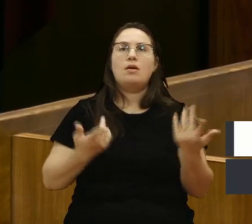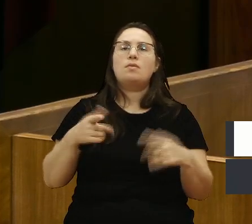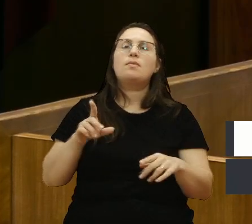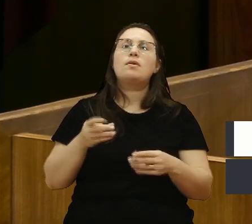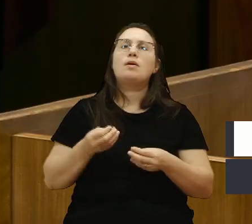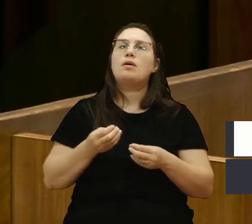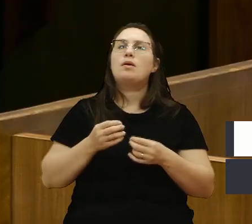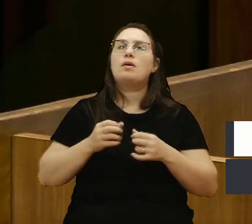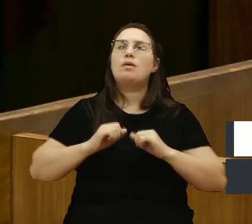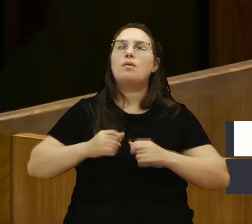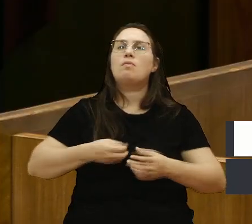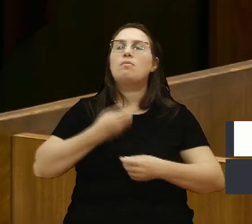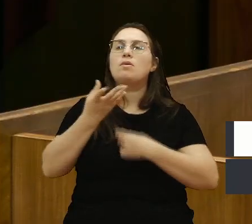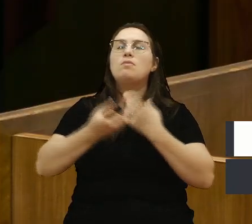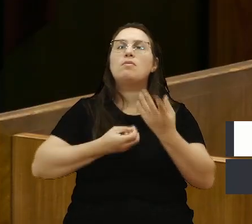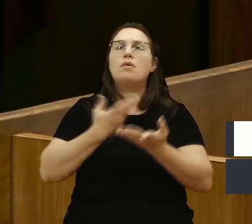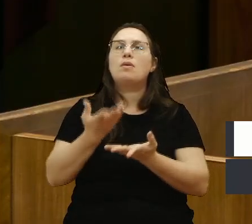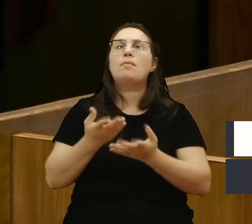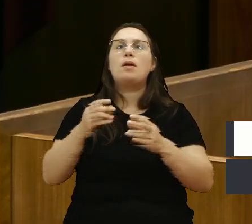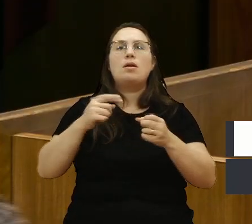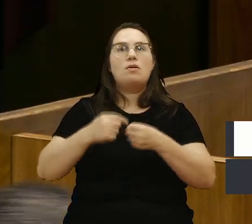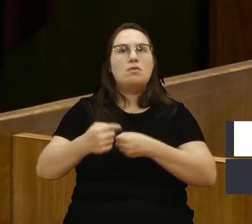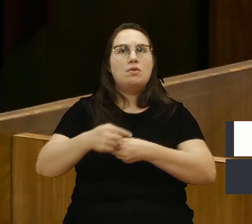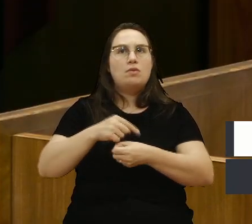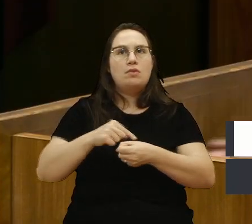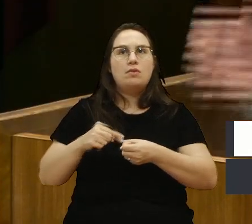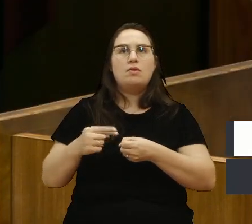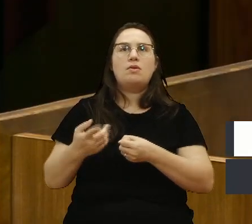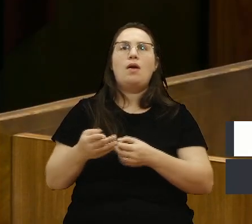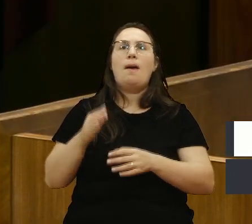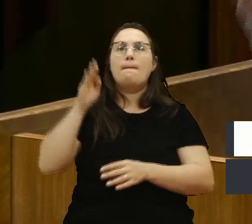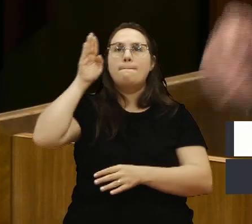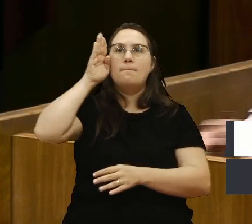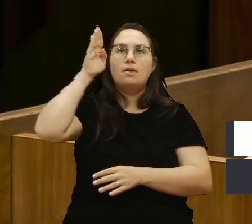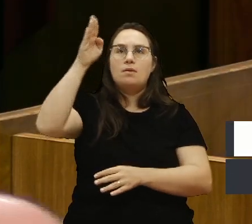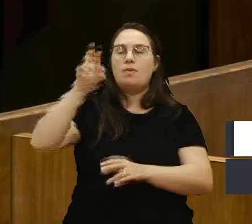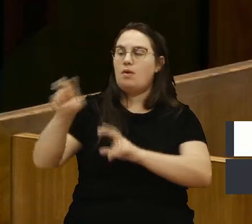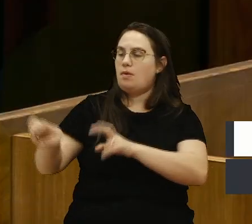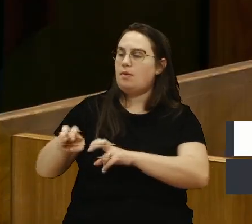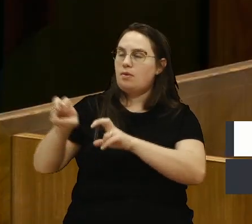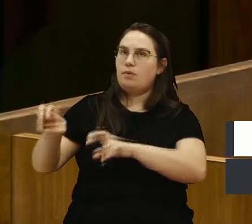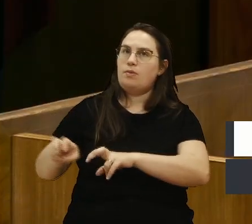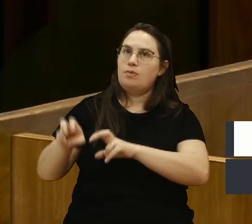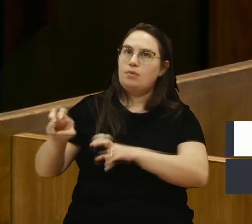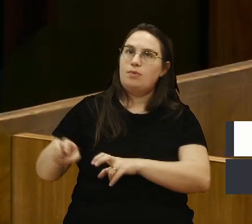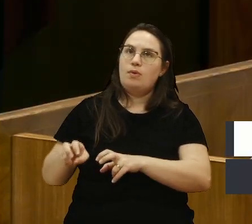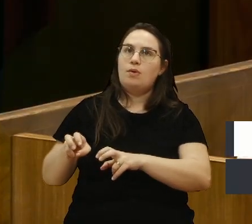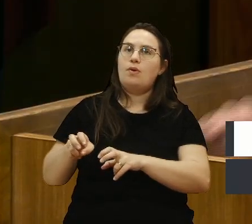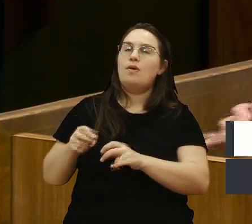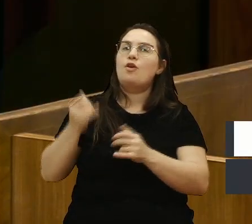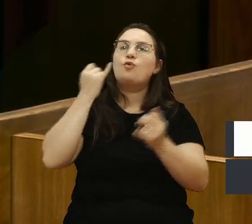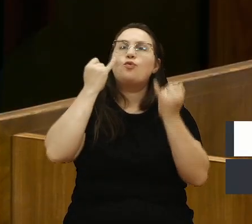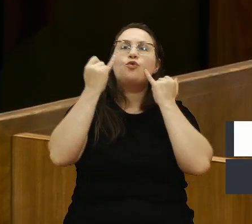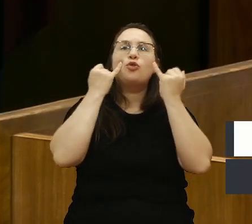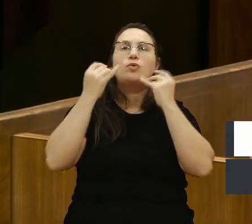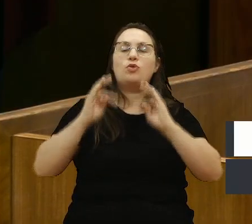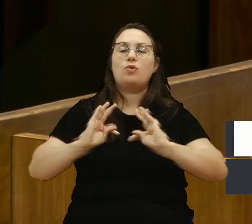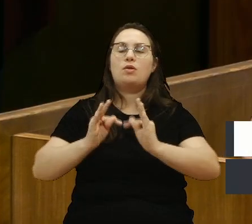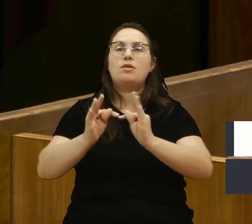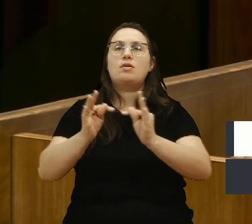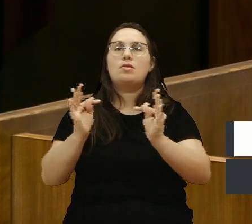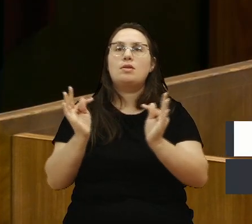para os nobres pares e para a nossa cidade, os nossos cidadãos e principalmente os nossos agricultores, informações